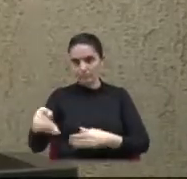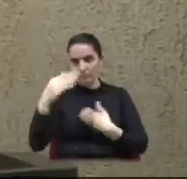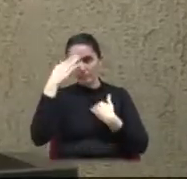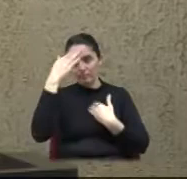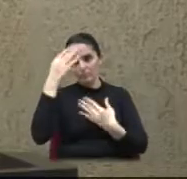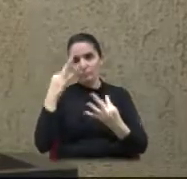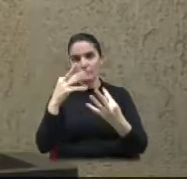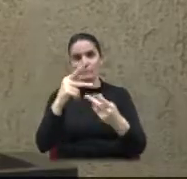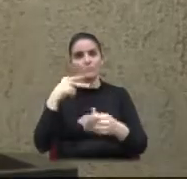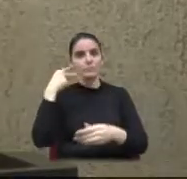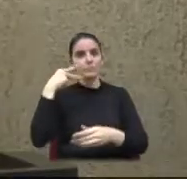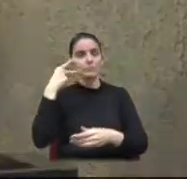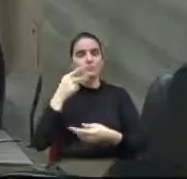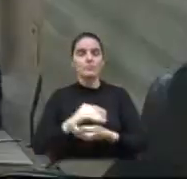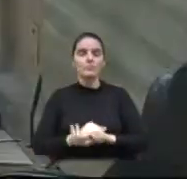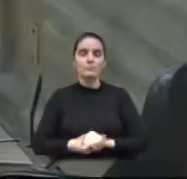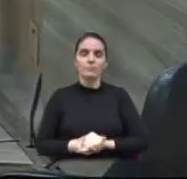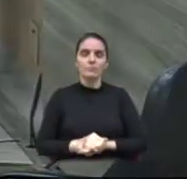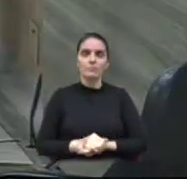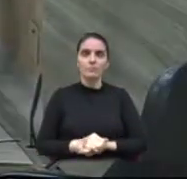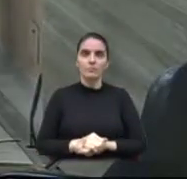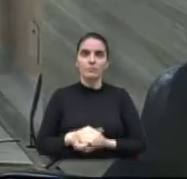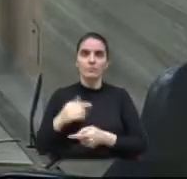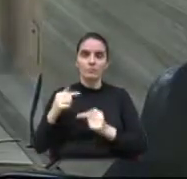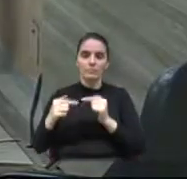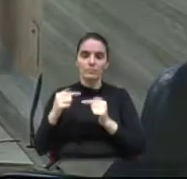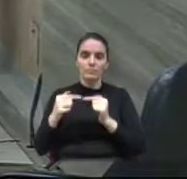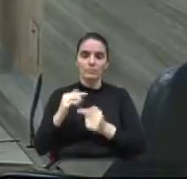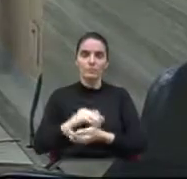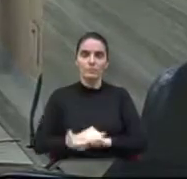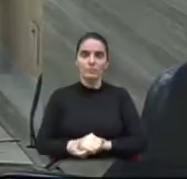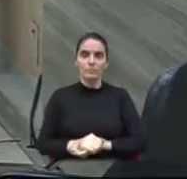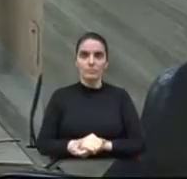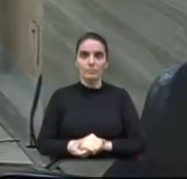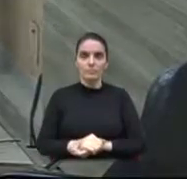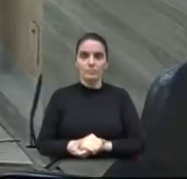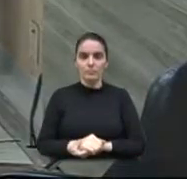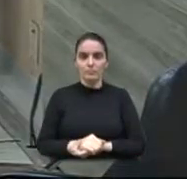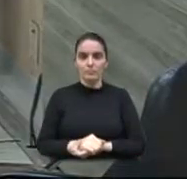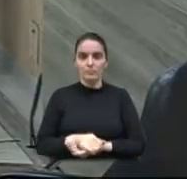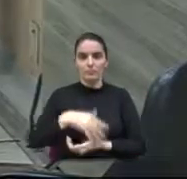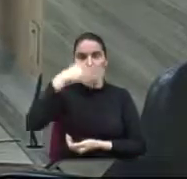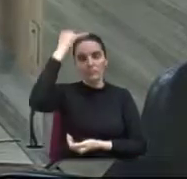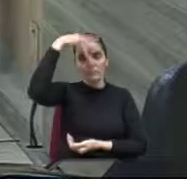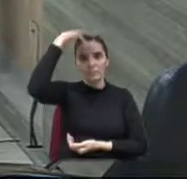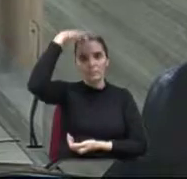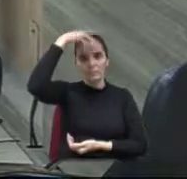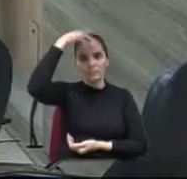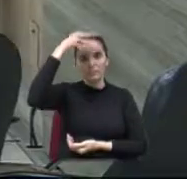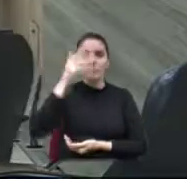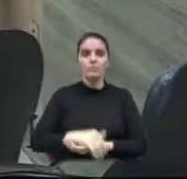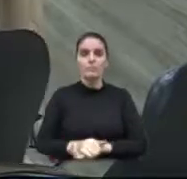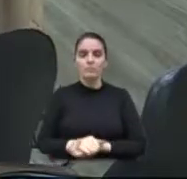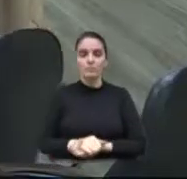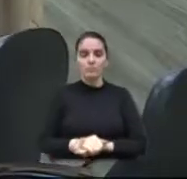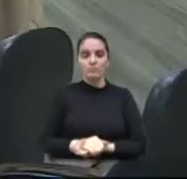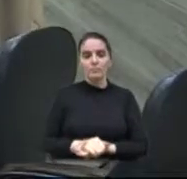todos os vereadores. Continua a discussão. Desejo discutir, senhor presidente. A palavra é a vereadora Erika Tanque.